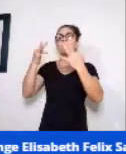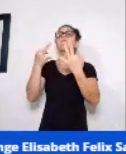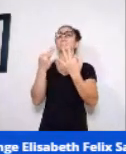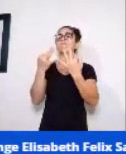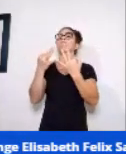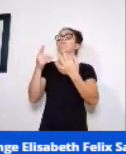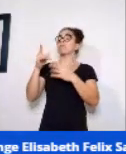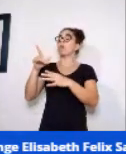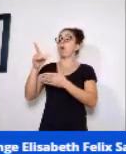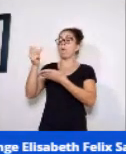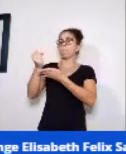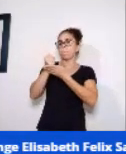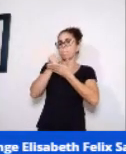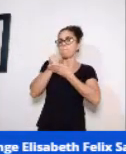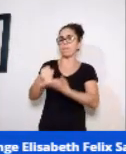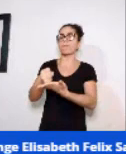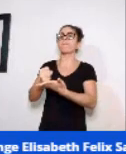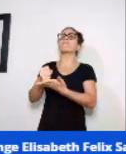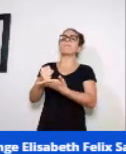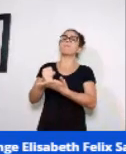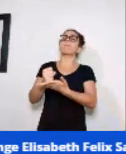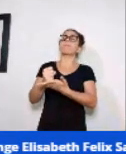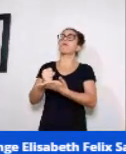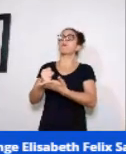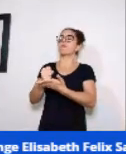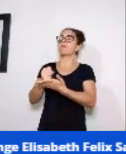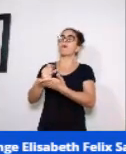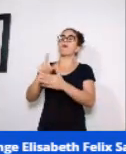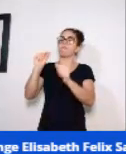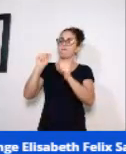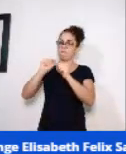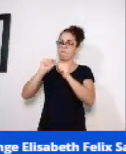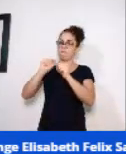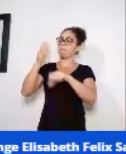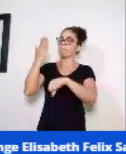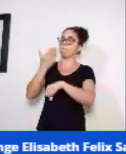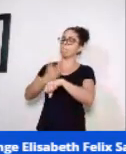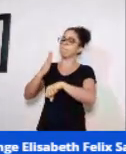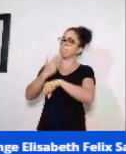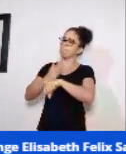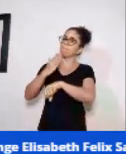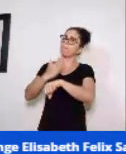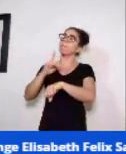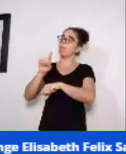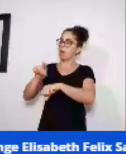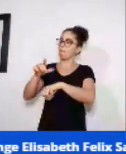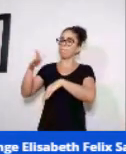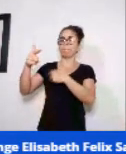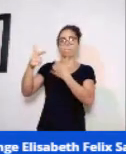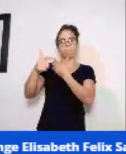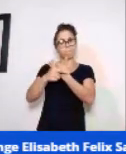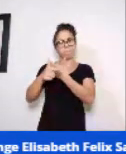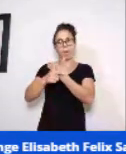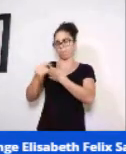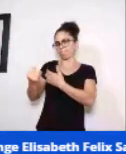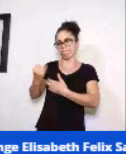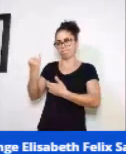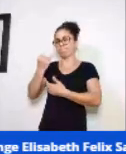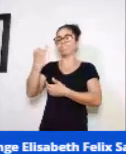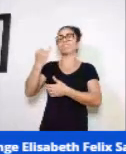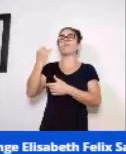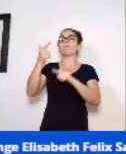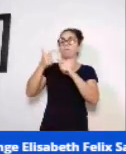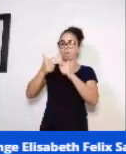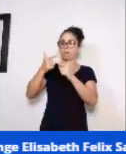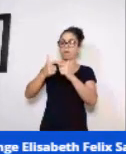para essa reorganização da nossa prática. E eles tiveram um papel preponderante também. Por quê? Porque nós tivemos que fazer a reorganização